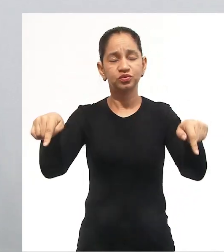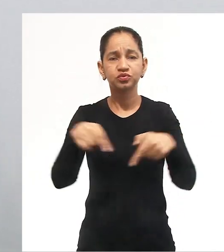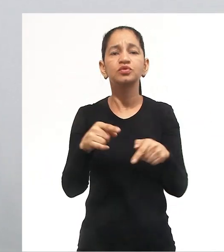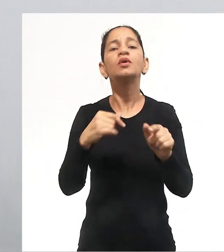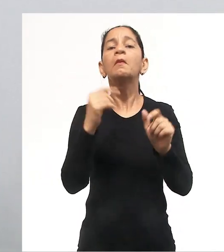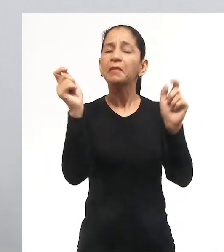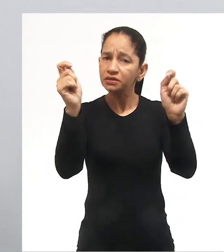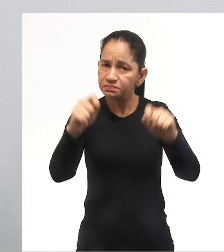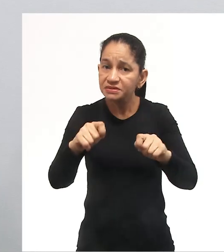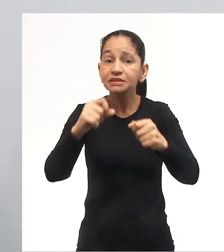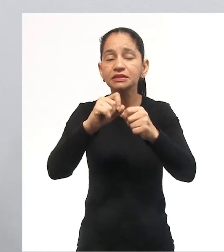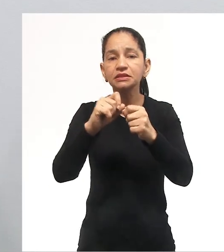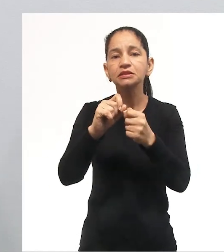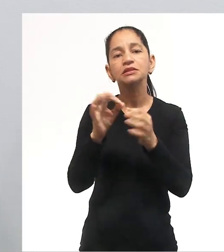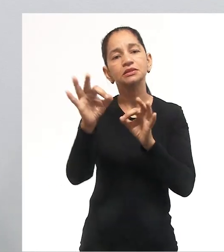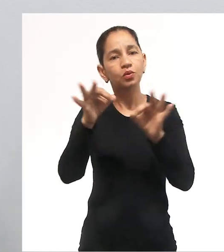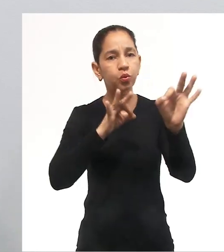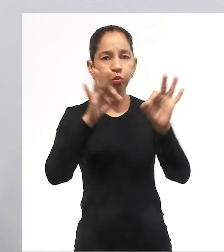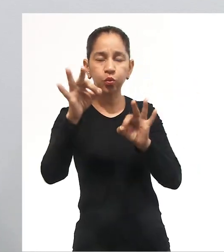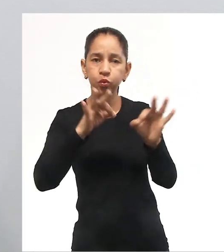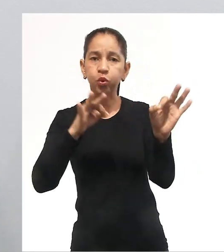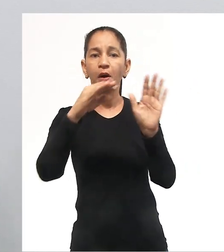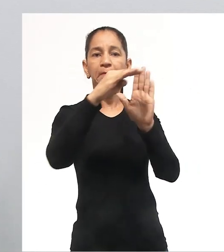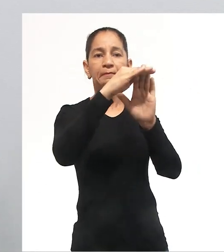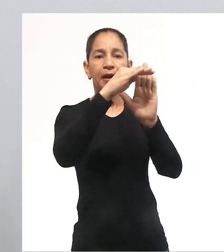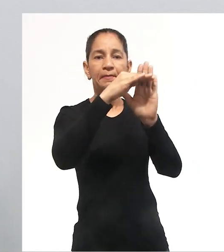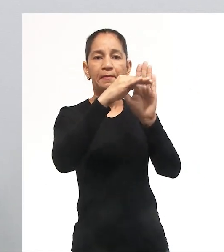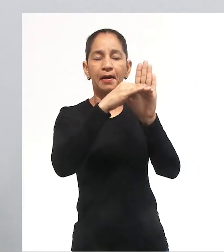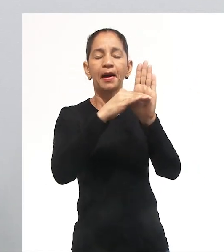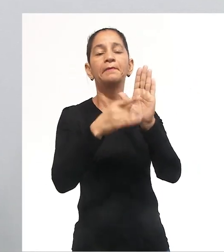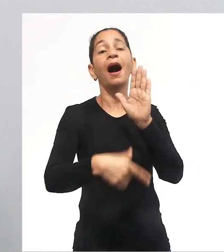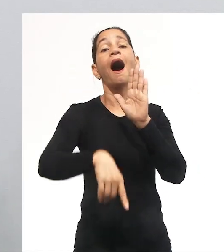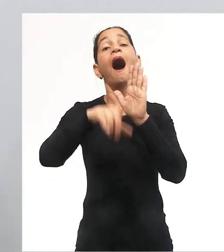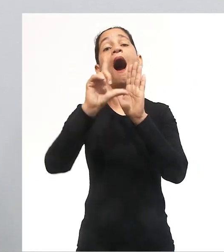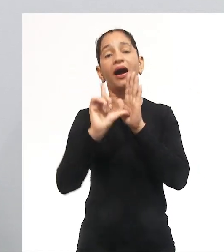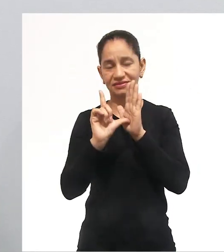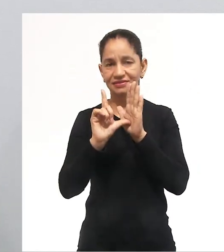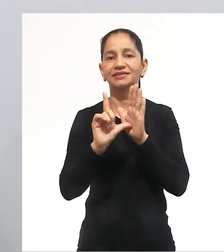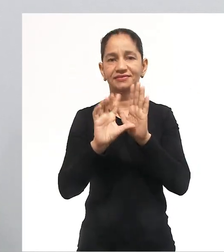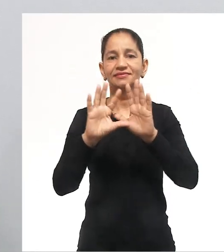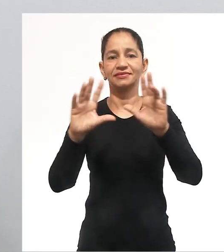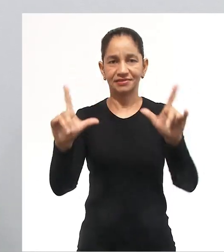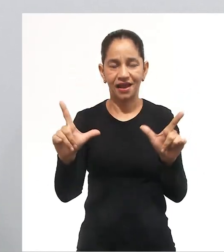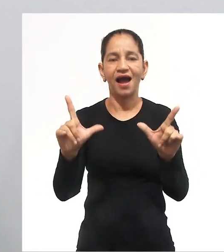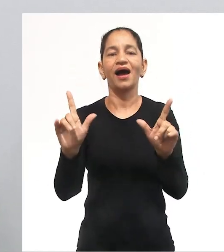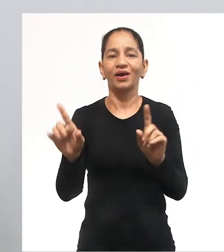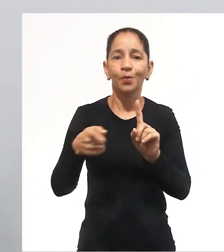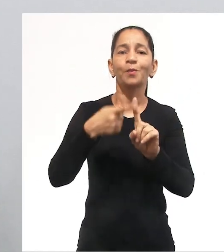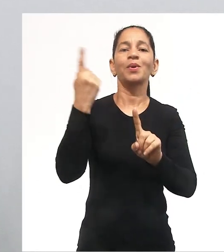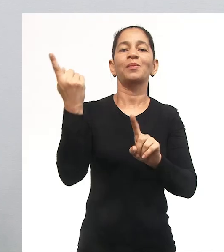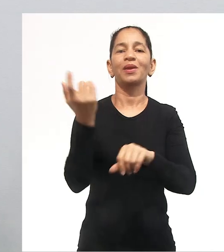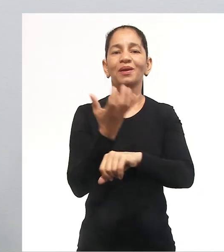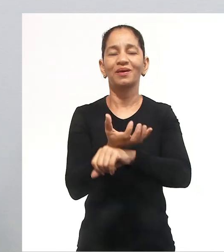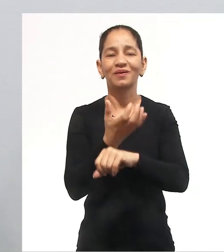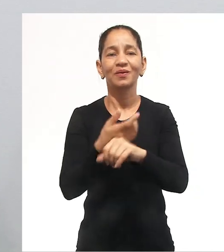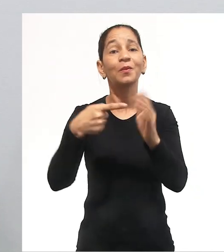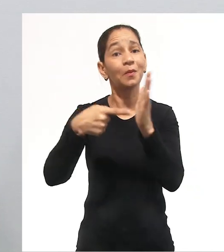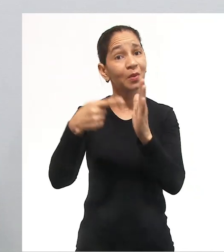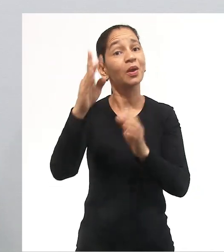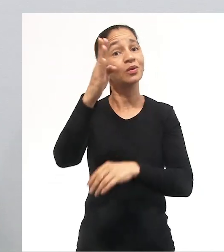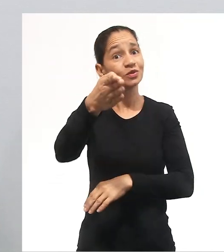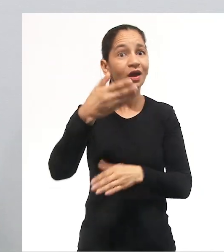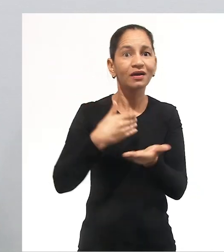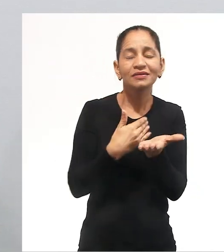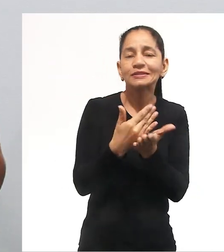um repertório que a gente precisa mobilizar para fazer pesquisa. Né? E desde o primeiro período, a gente